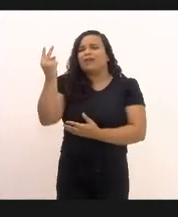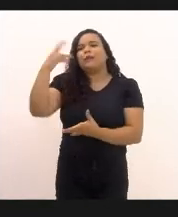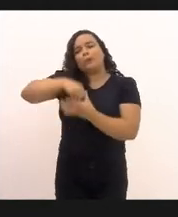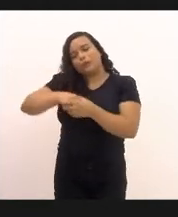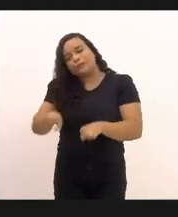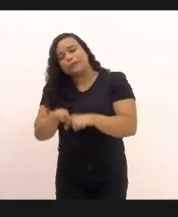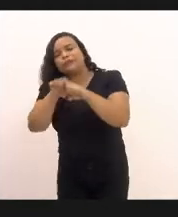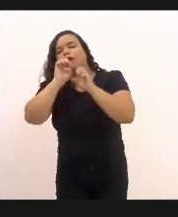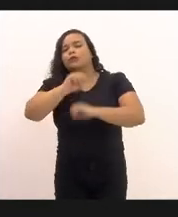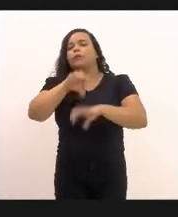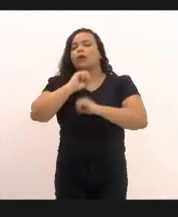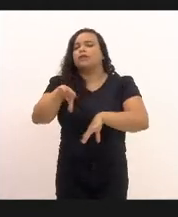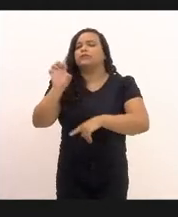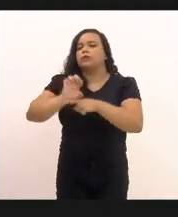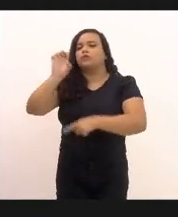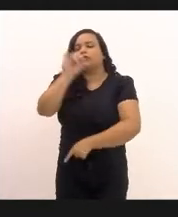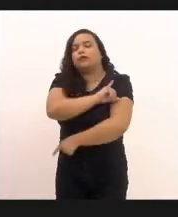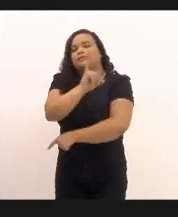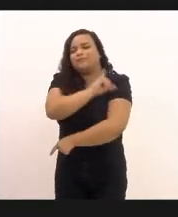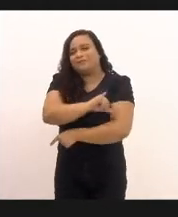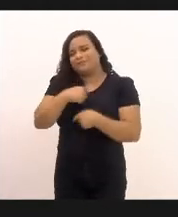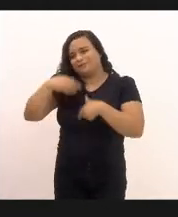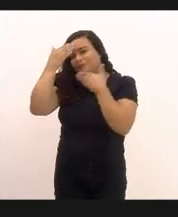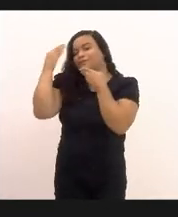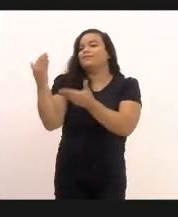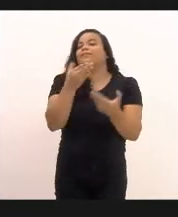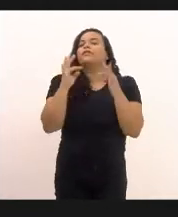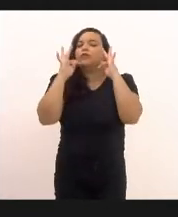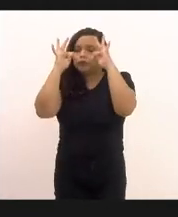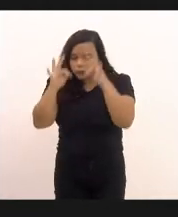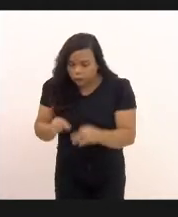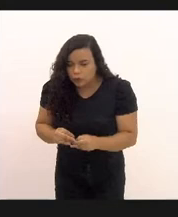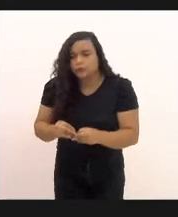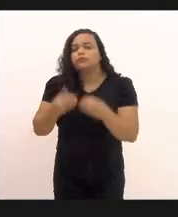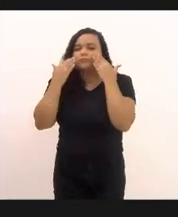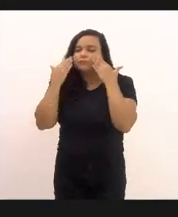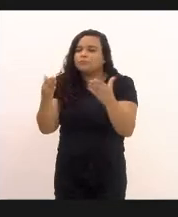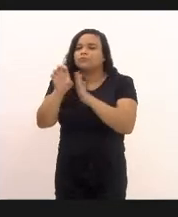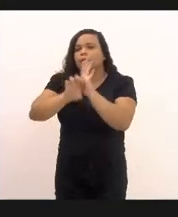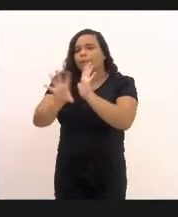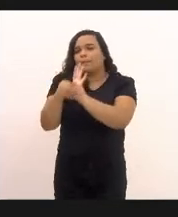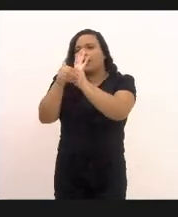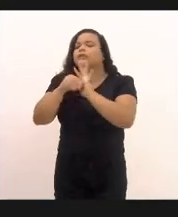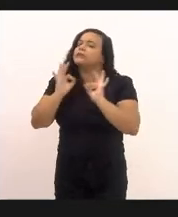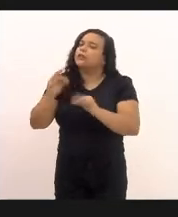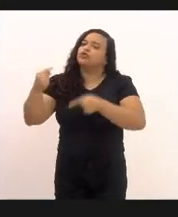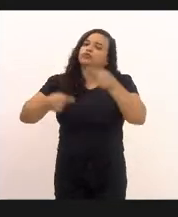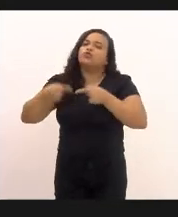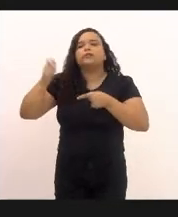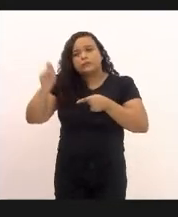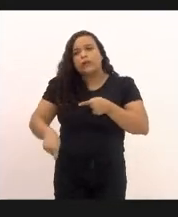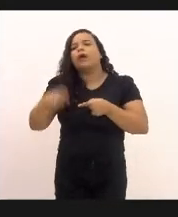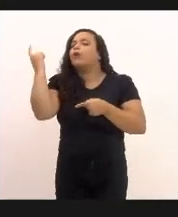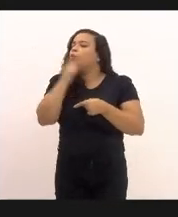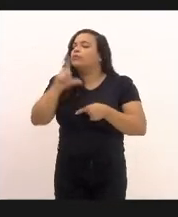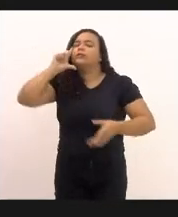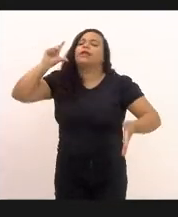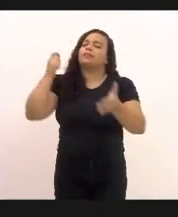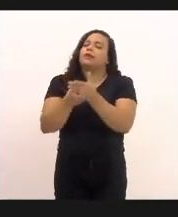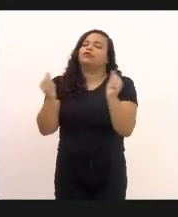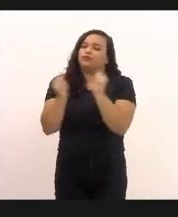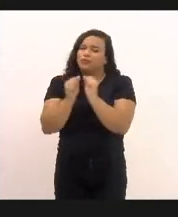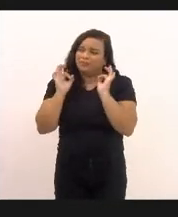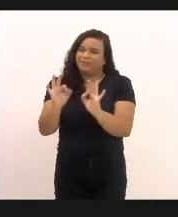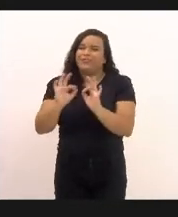estrutura da educação do nosso Estado. Então, agradeço a todos que apresentaram emenda, tenho certeza que vamos discutir, vamos chegar a um consenso e